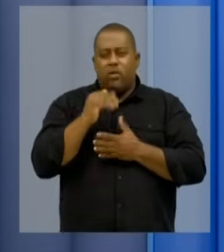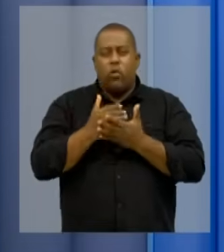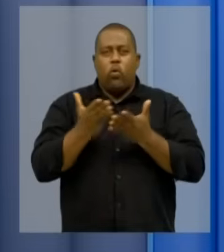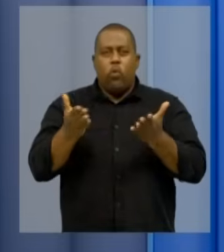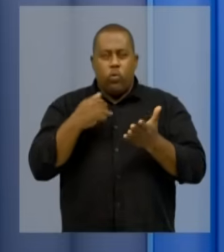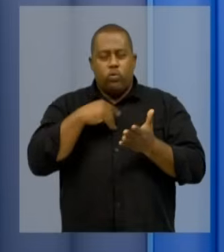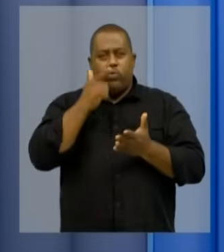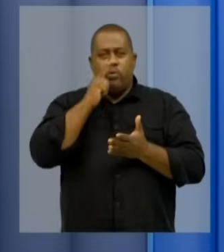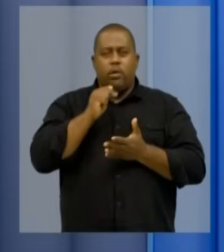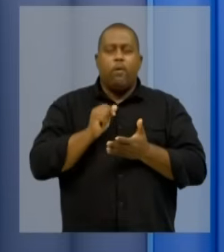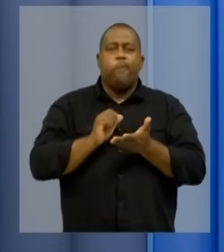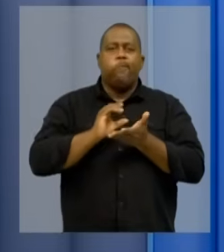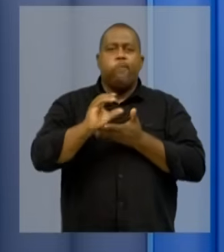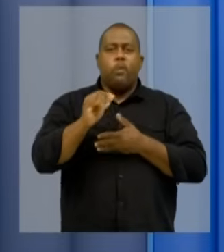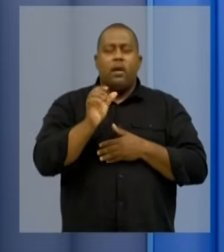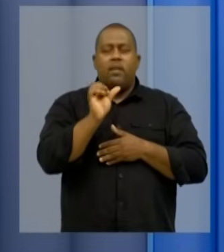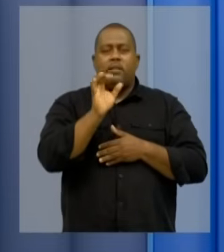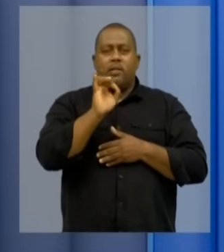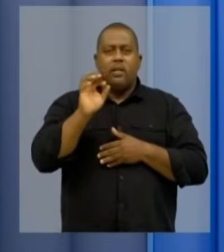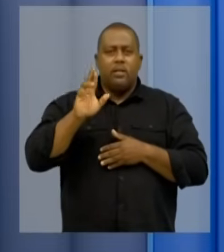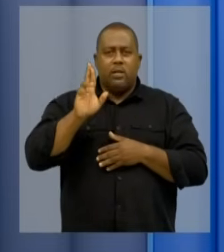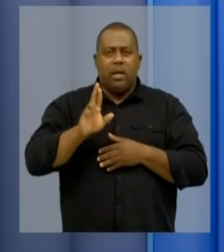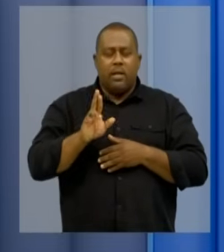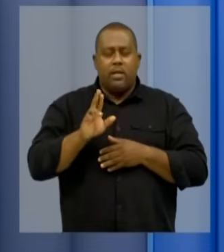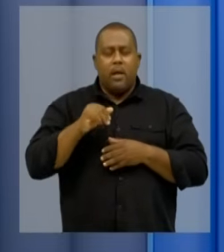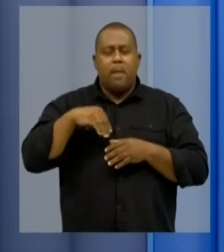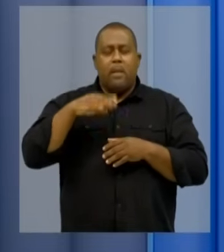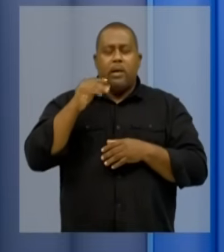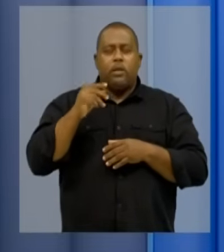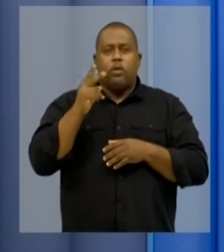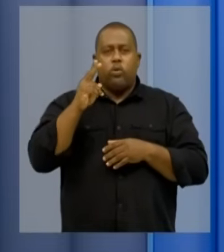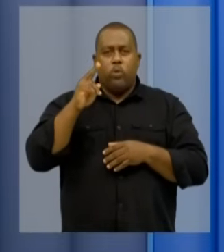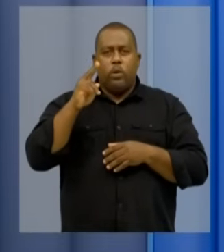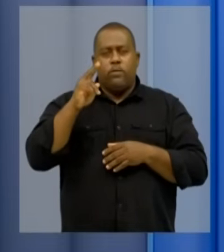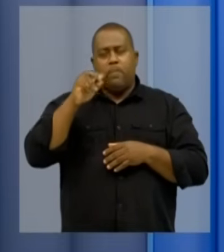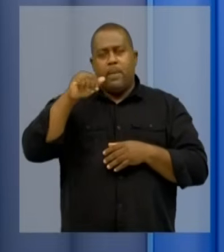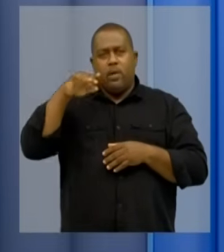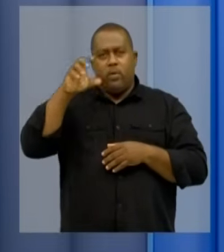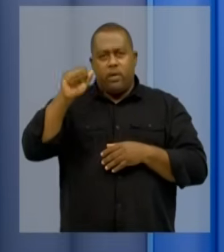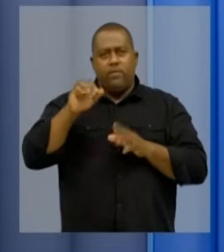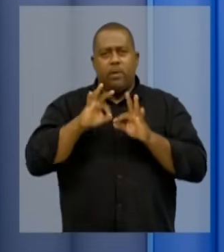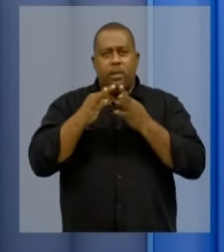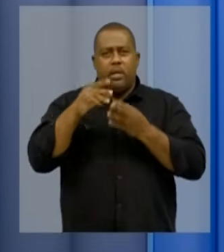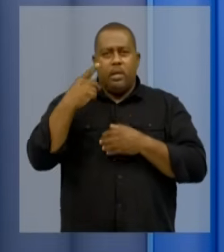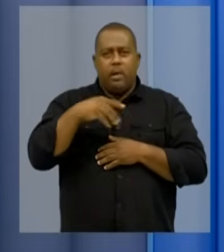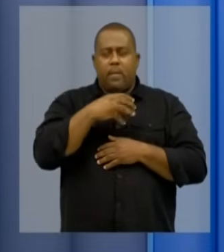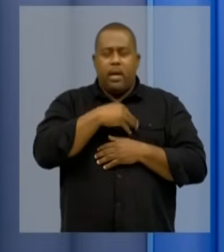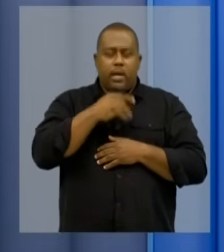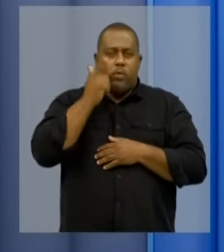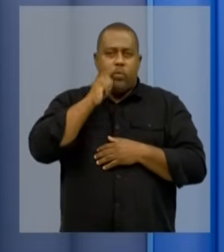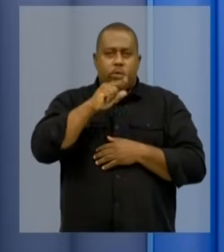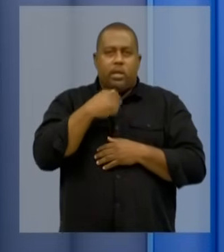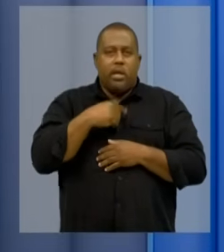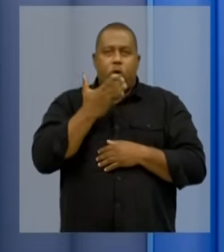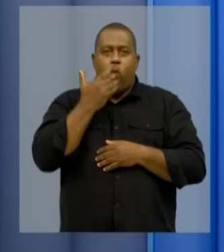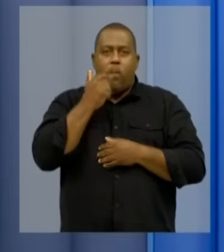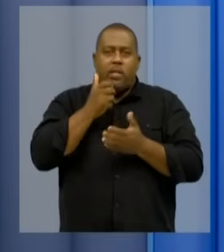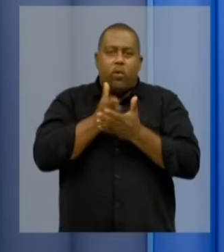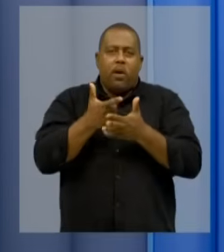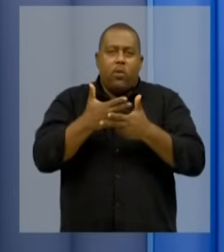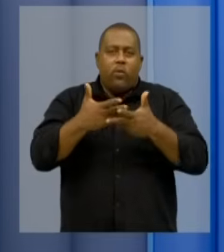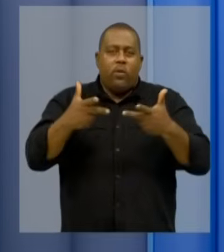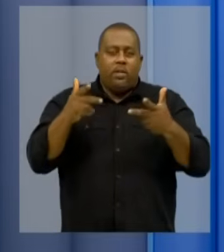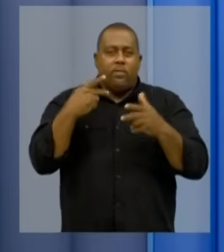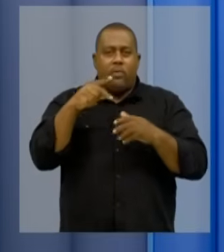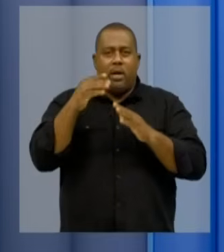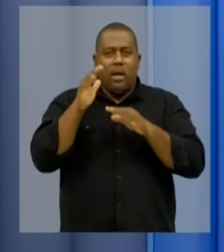de R$600 para mais de 2,5 milhões de famílias baianas poderem colocar comida dentro de casa. É isso que nós vamos fazer com o Auxílio Bahia,